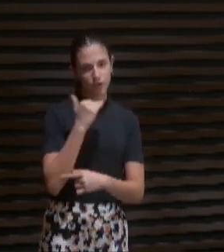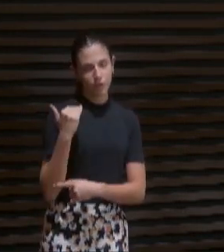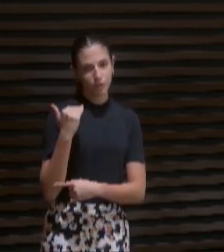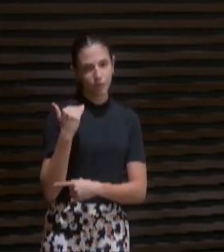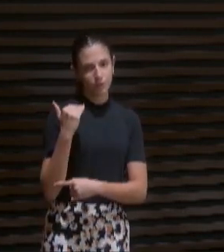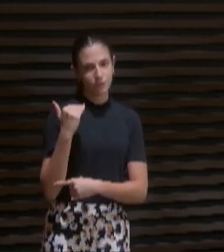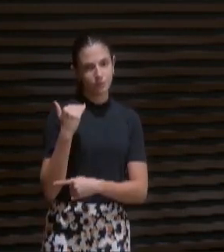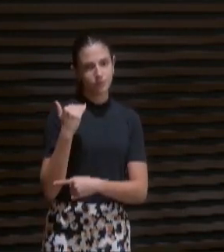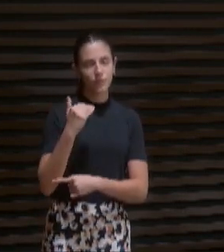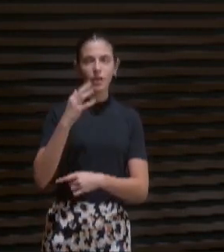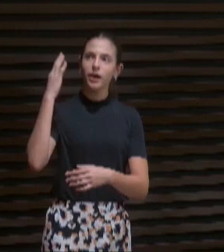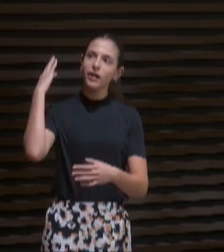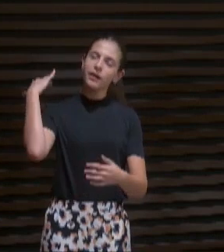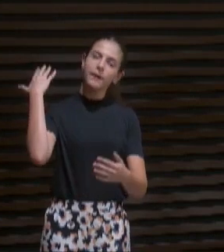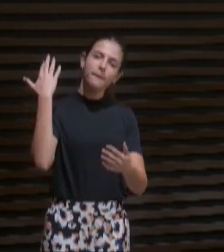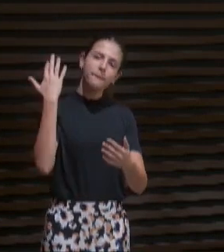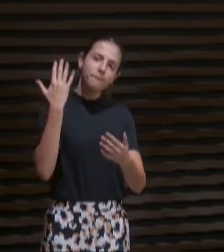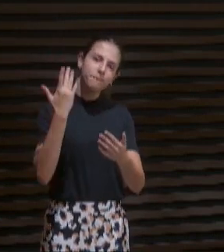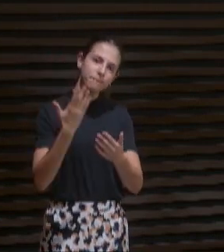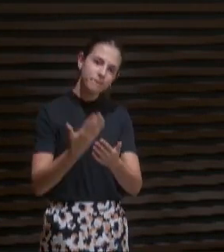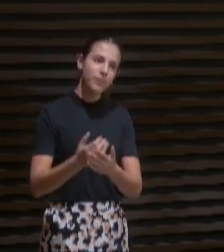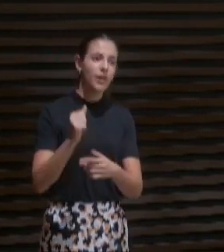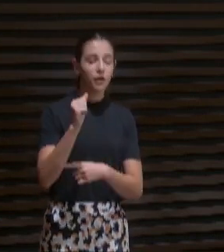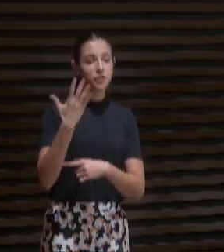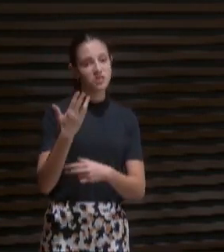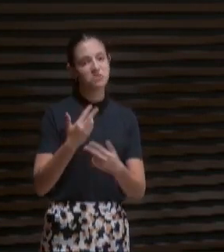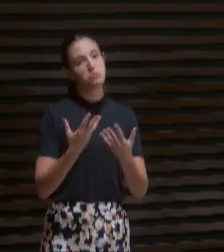de lá para cá, tem acontecido muitas coisas.